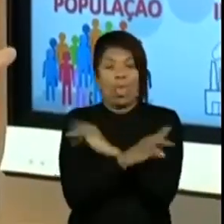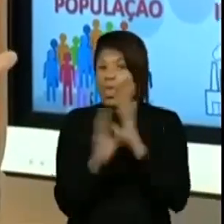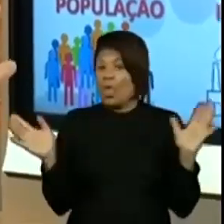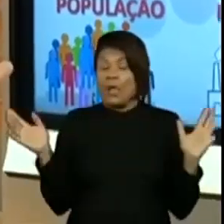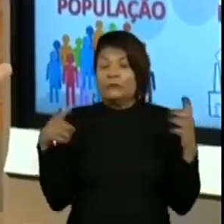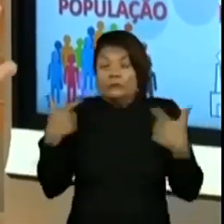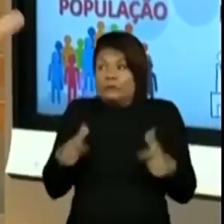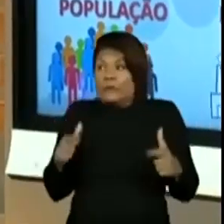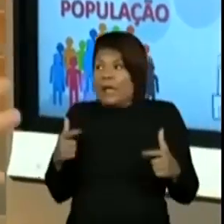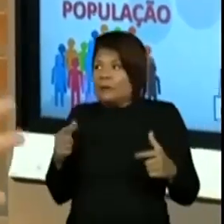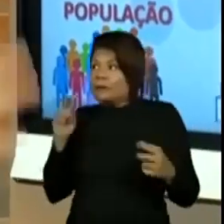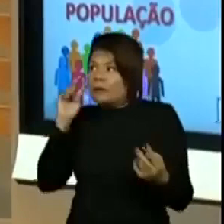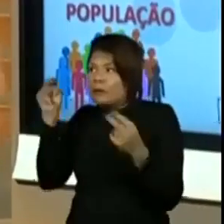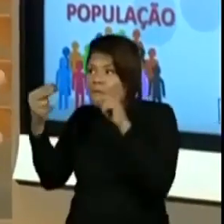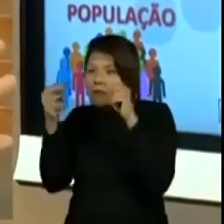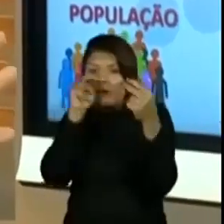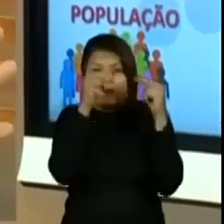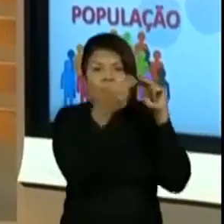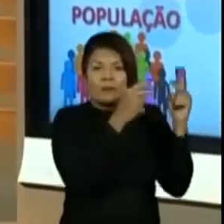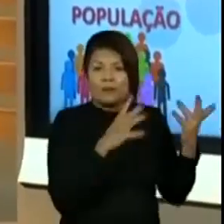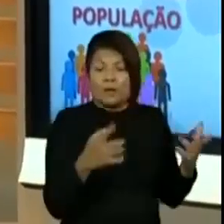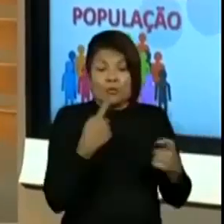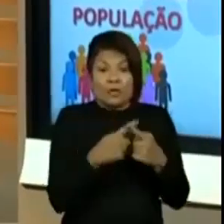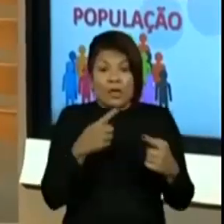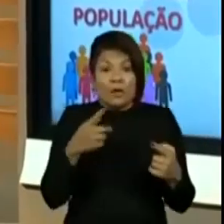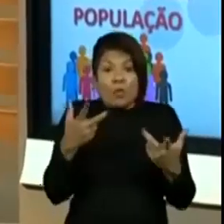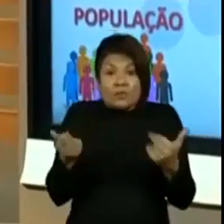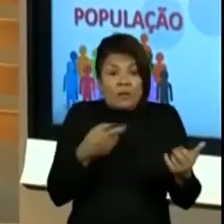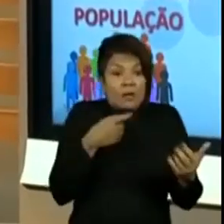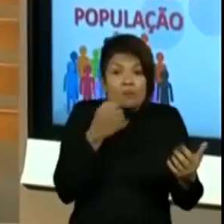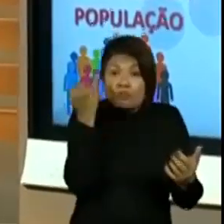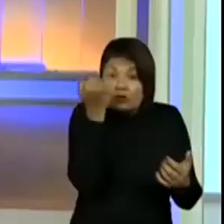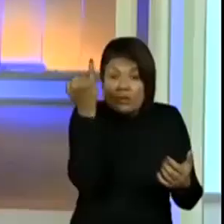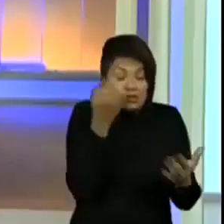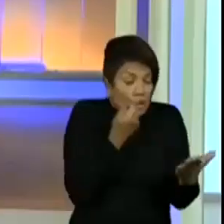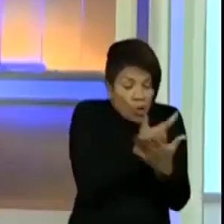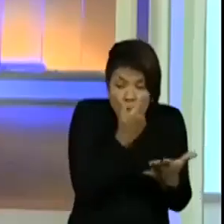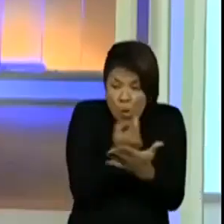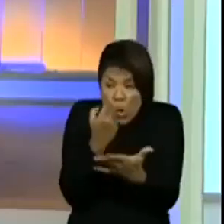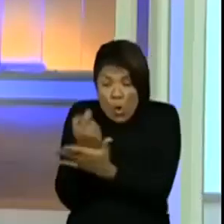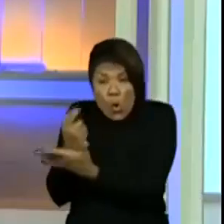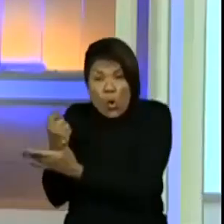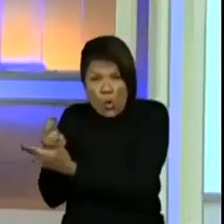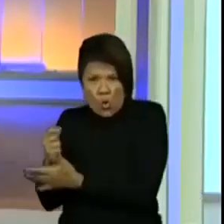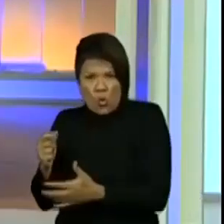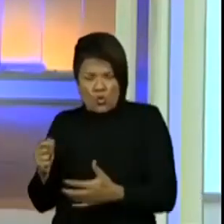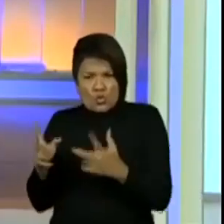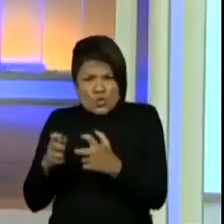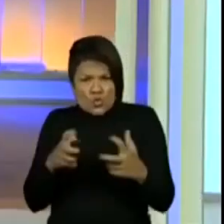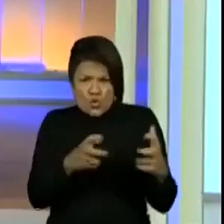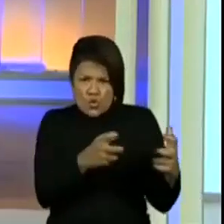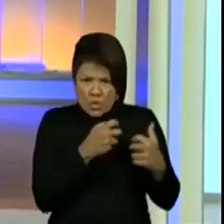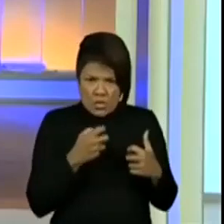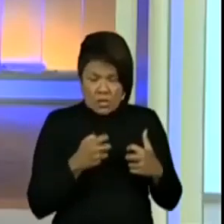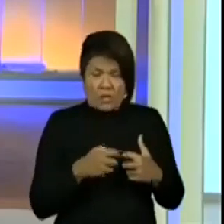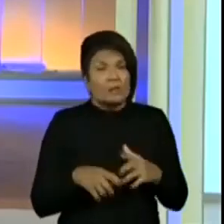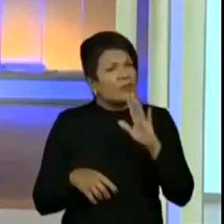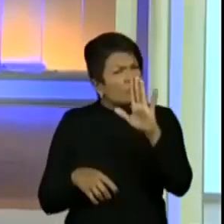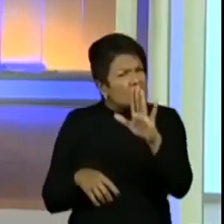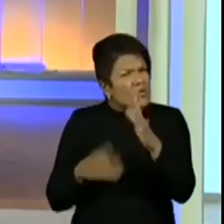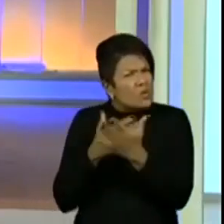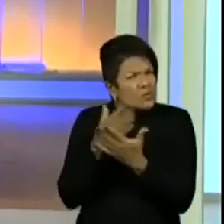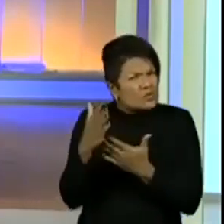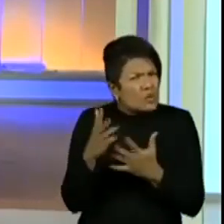negócio é consumir, consumir, consumir. Vocês começaram a perceber o quanto